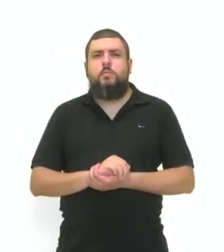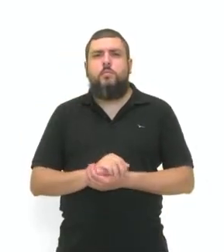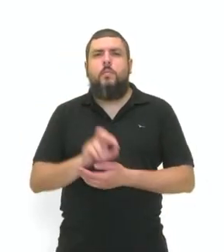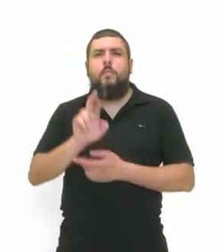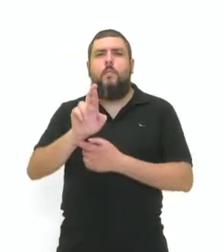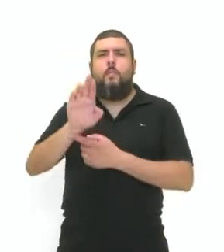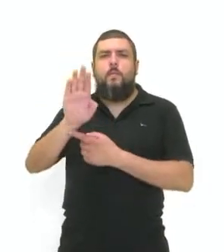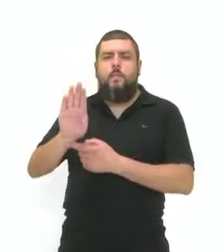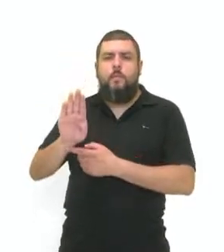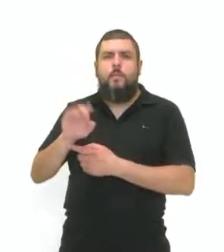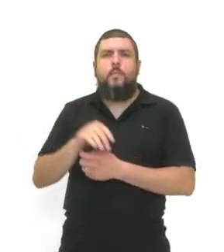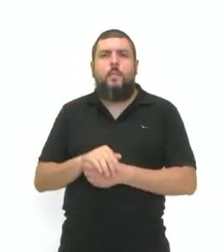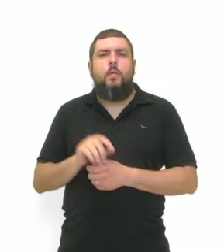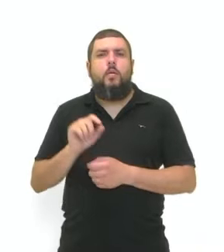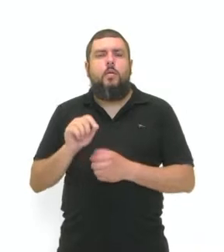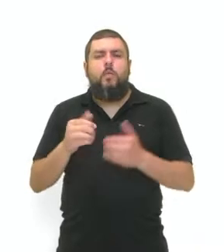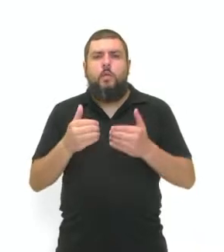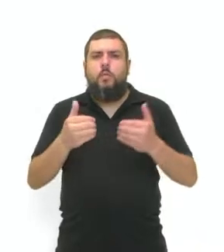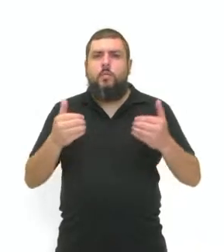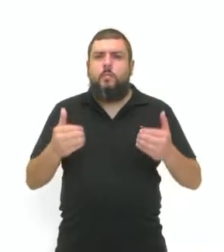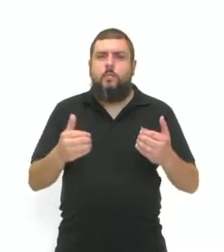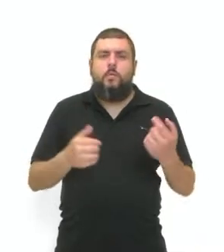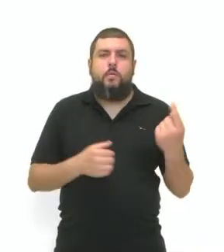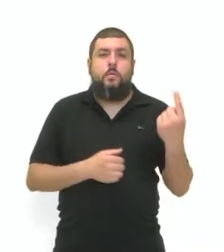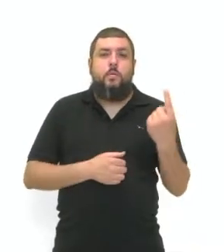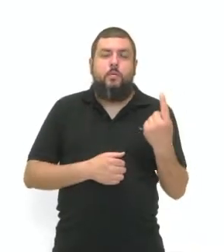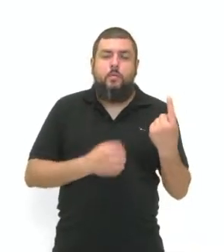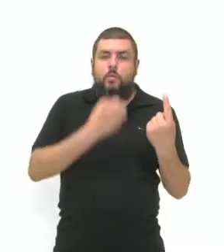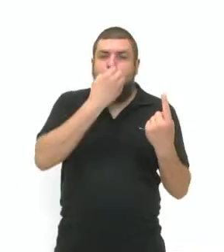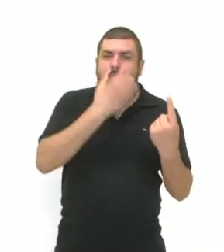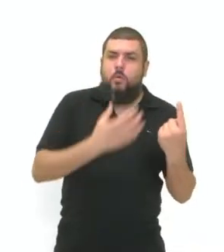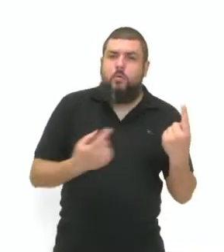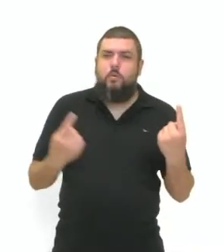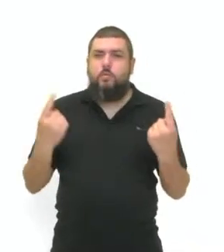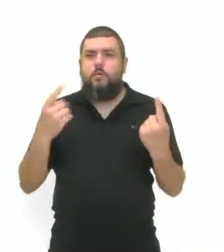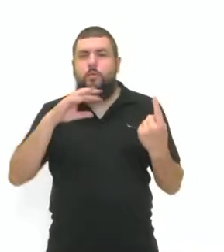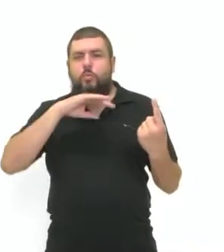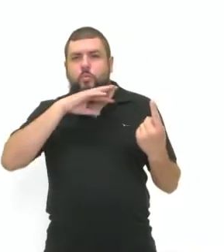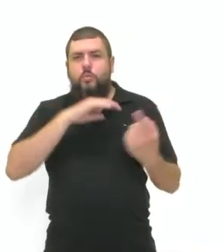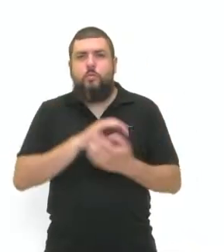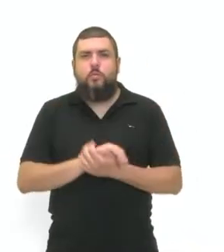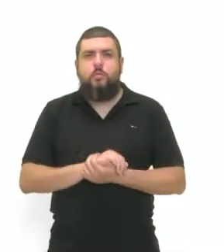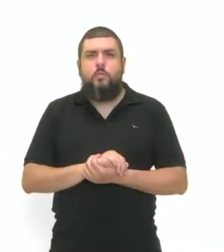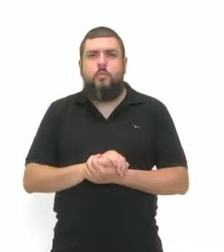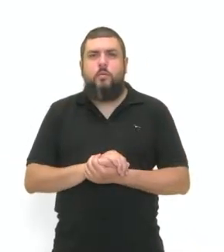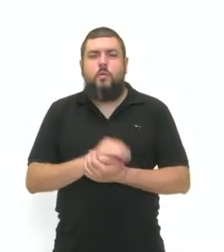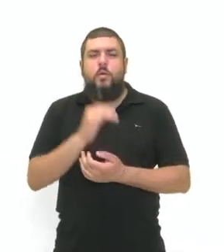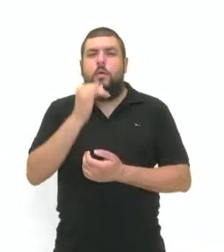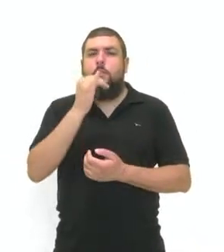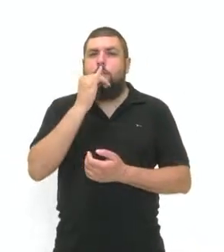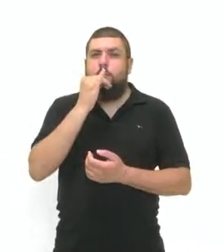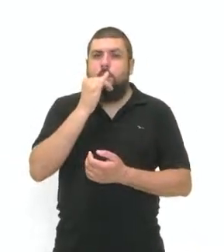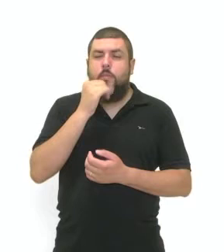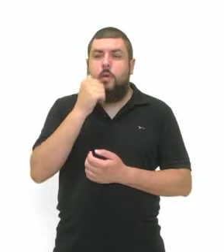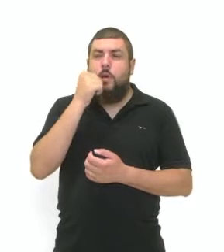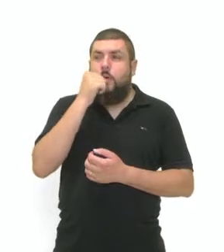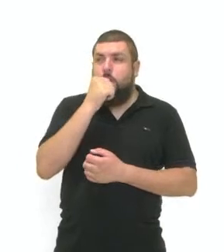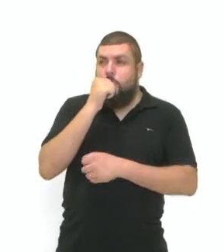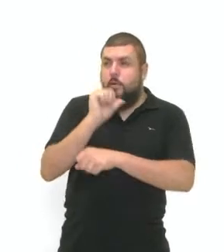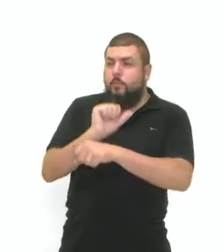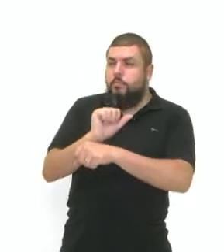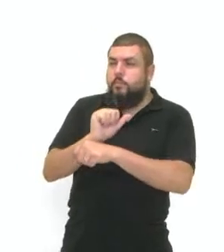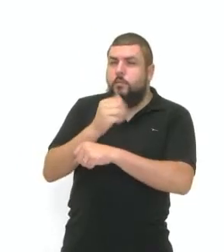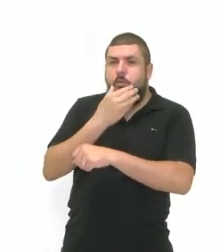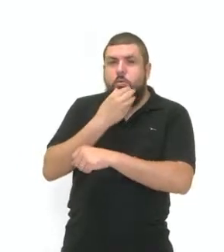entre a solidão e a sozinhez. A primeira aparece, por exemplo, em A Mulher Esperando o Homem,